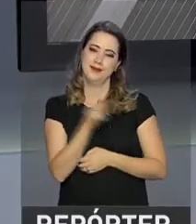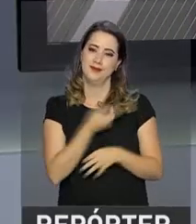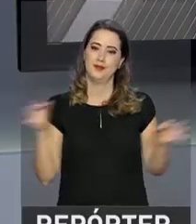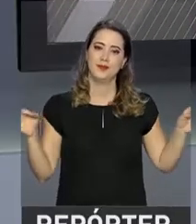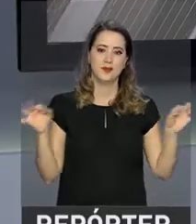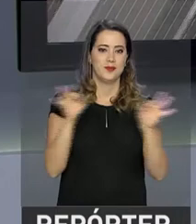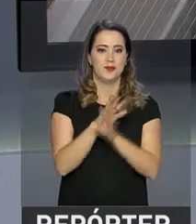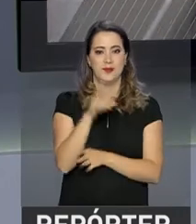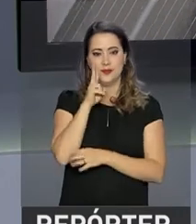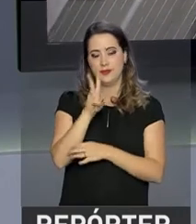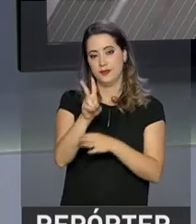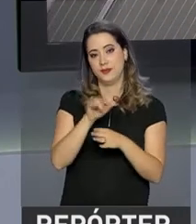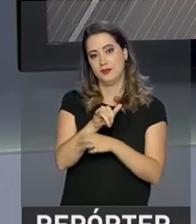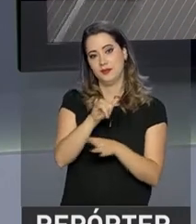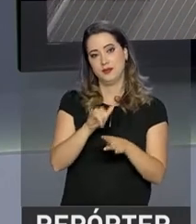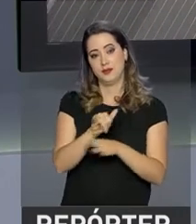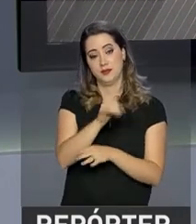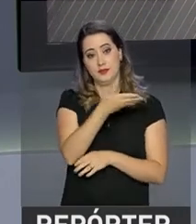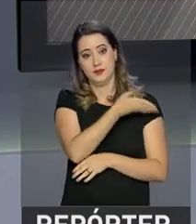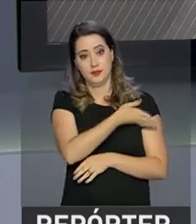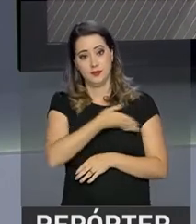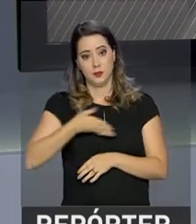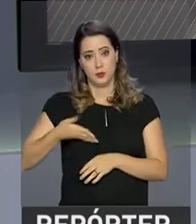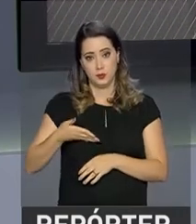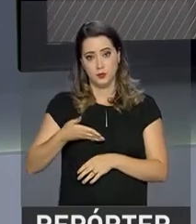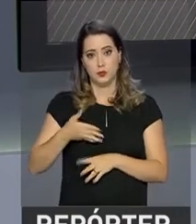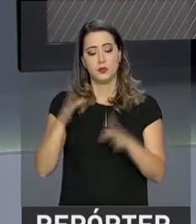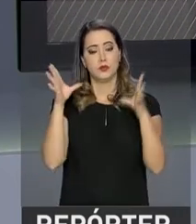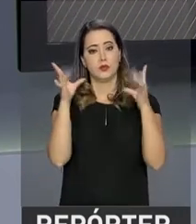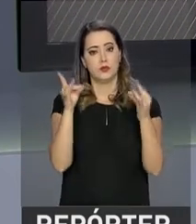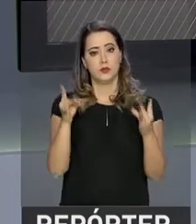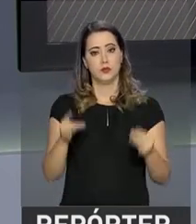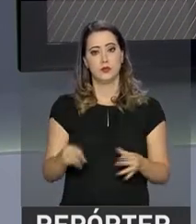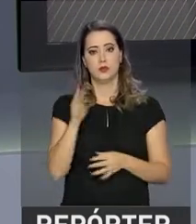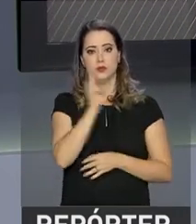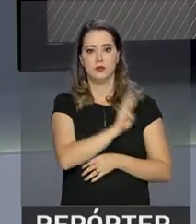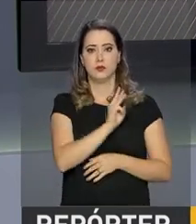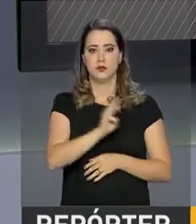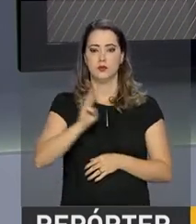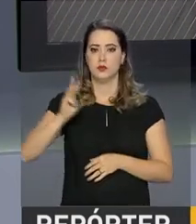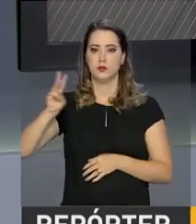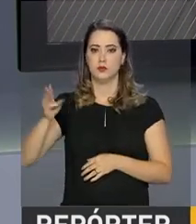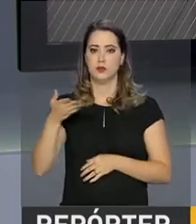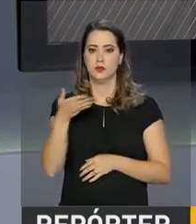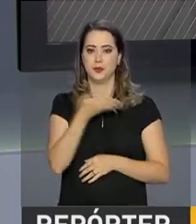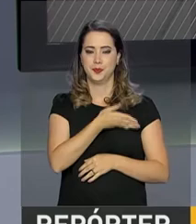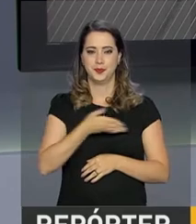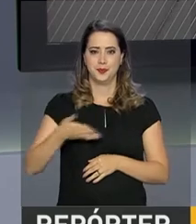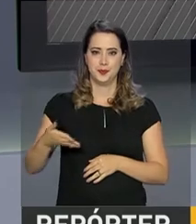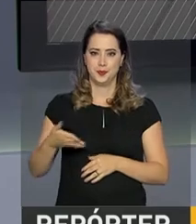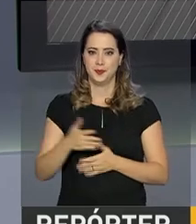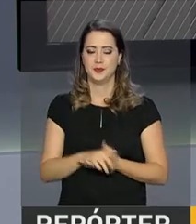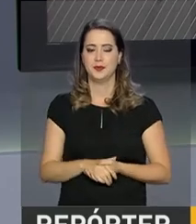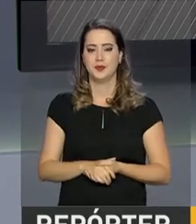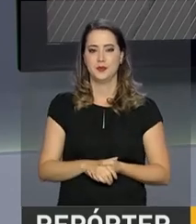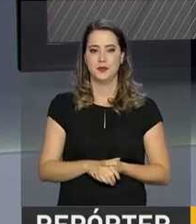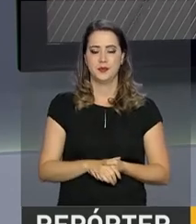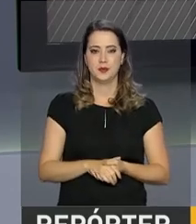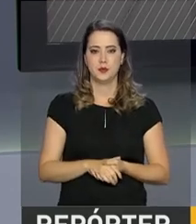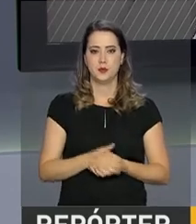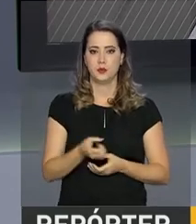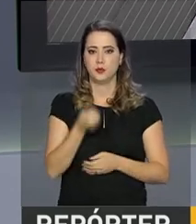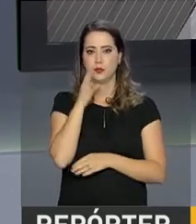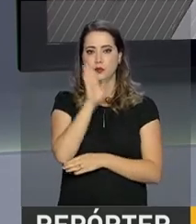nós ficamos por aqui você pode rever as reportagens do youtube e toda a nossa programação também está na página da nbr na